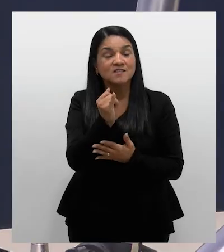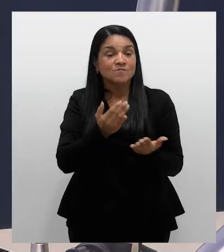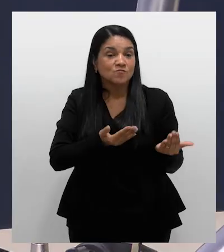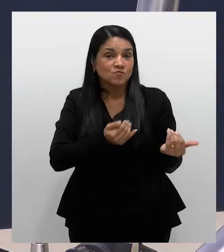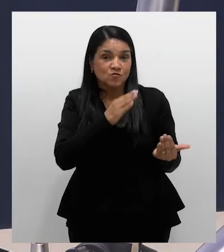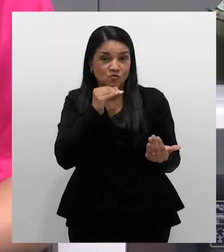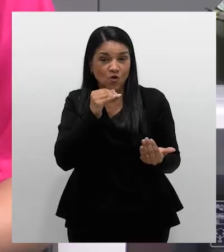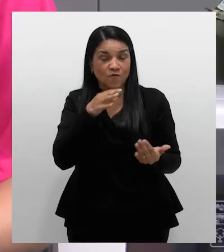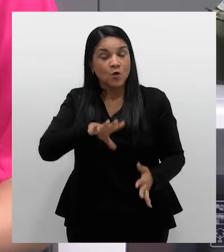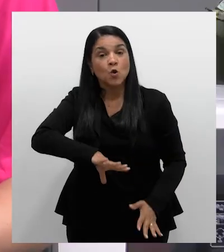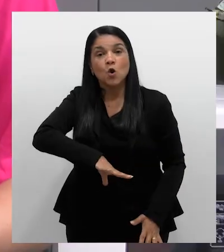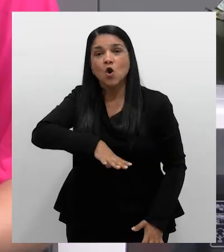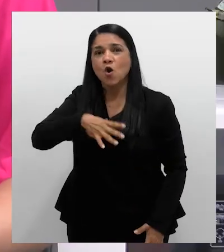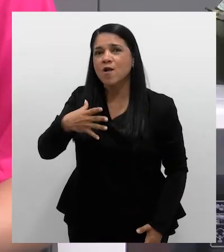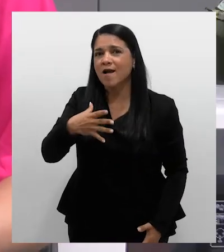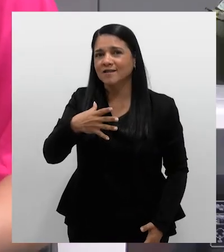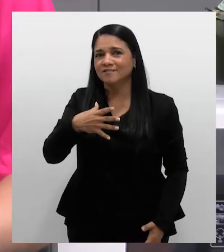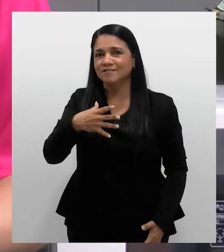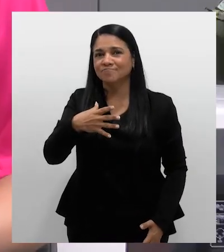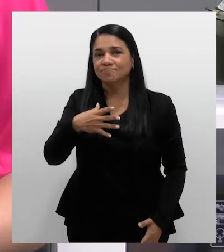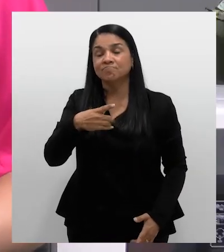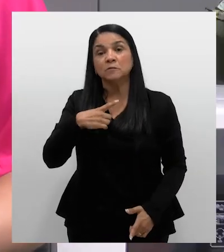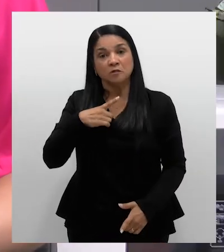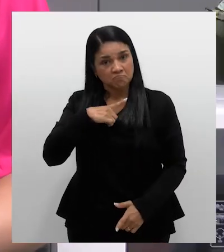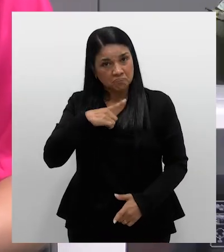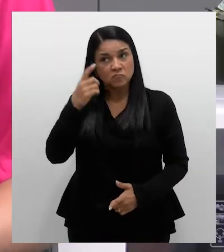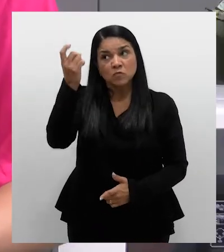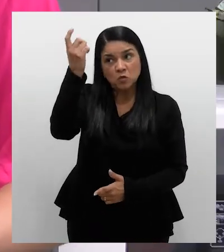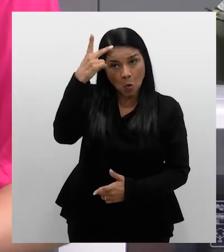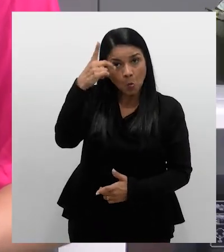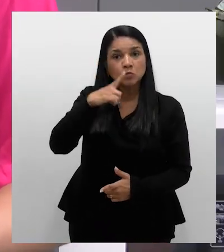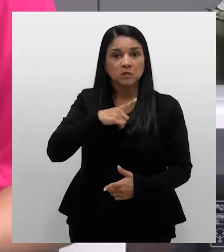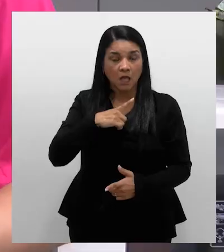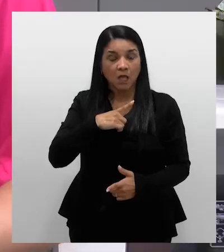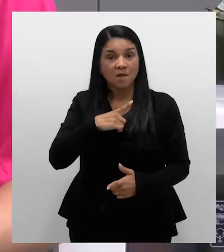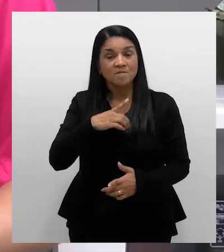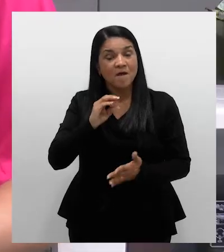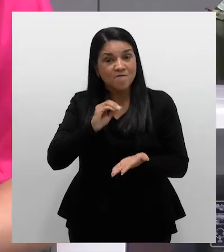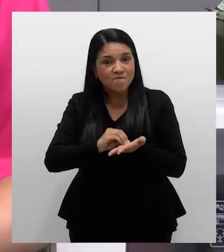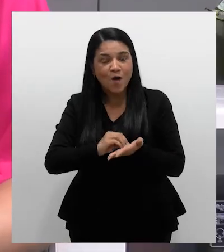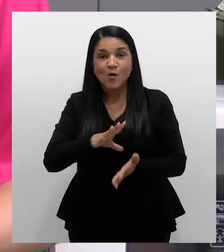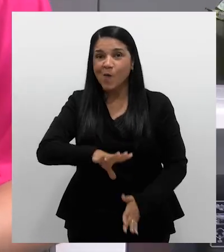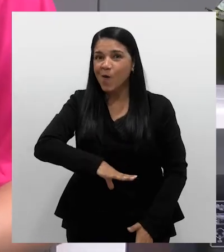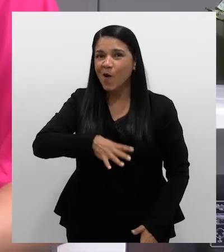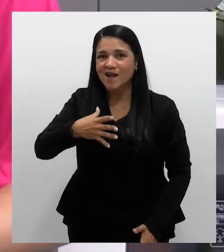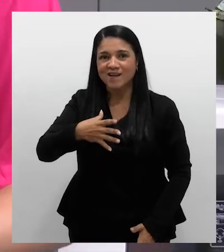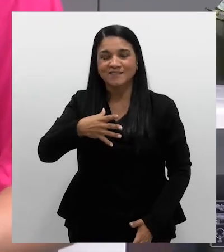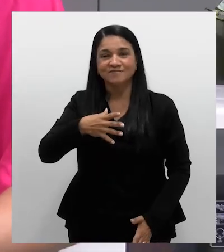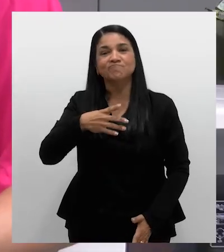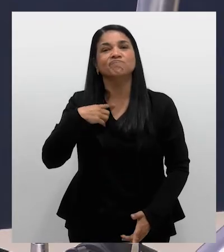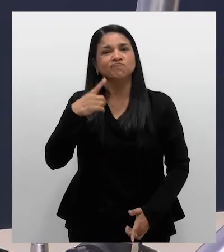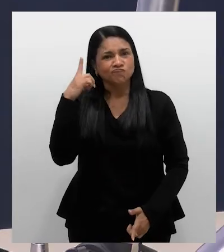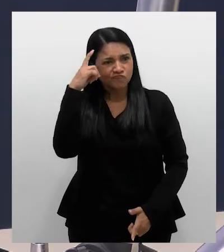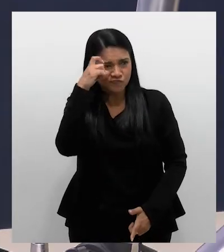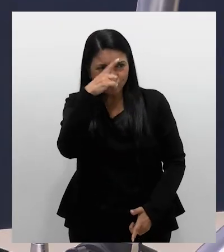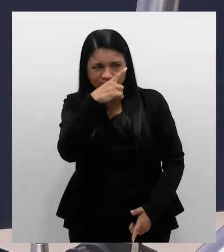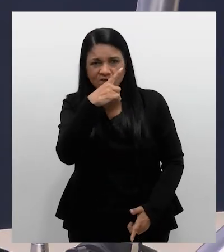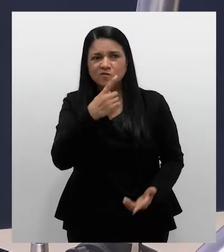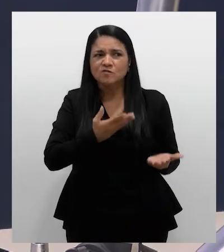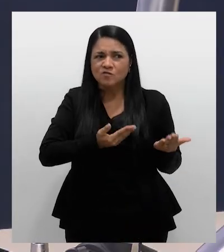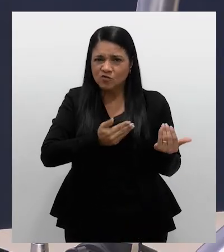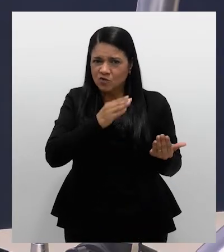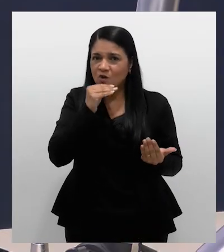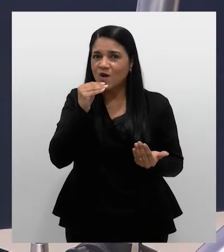recomenda que o jovem obtenha essa coragem? Porque às vezes talento tem de sobra, mas falta coragem, cara. Sim. Porque é